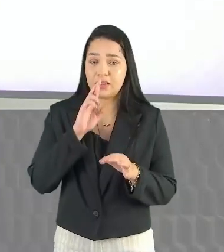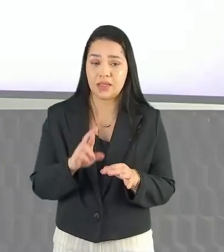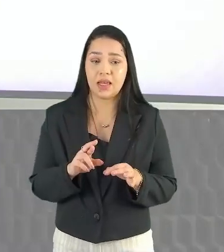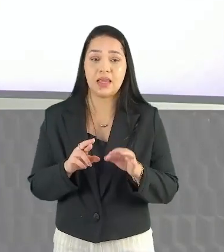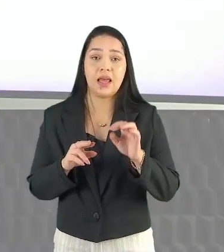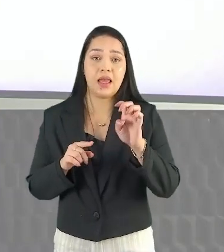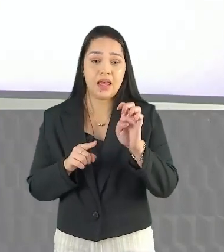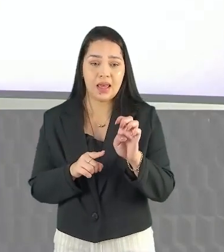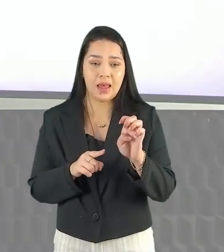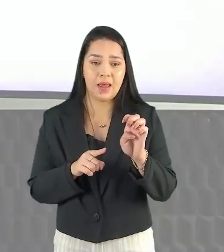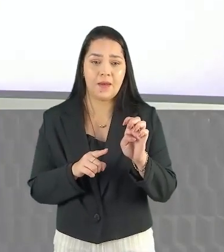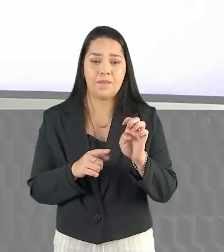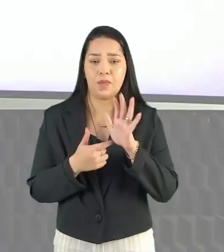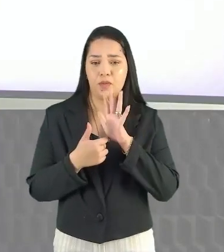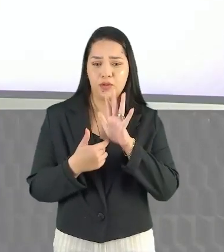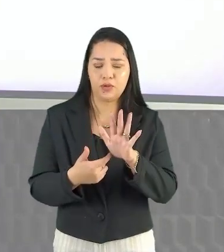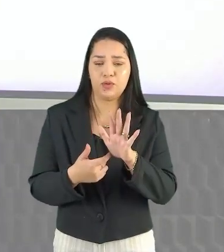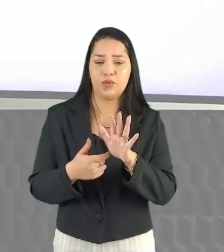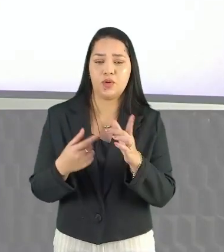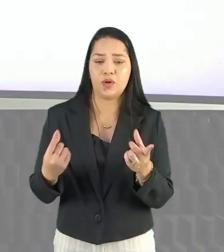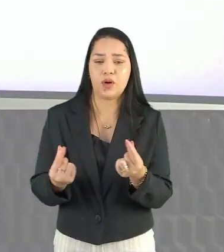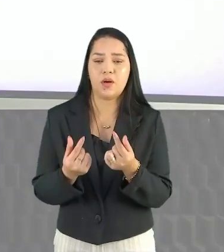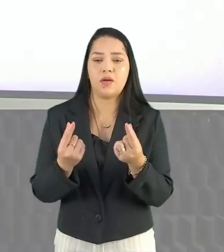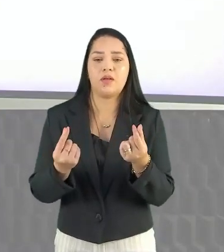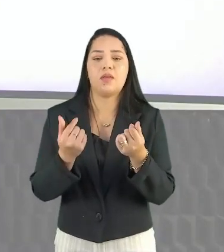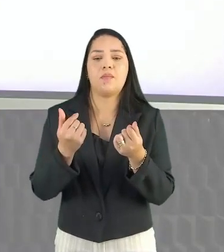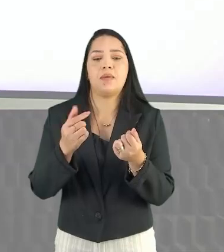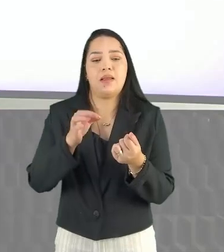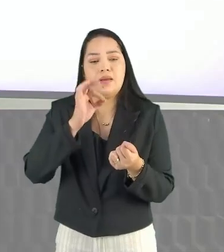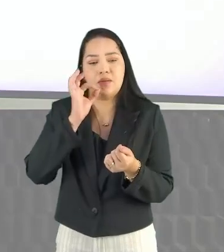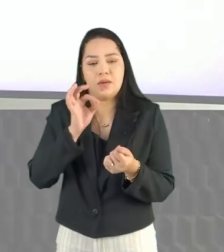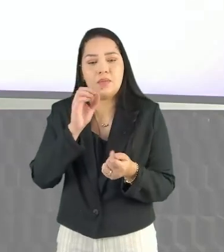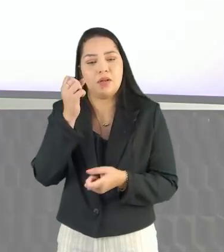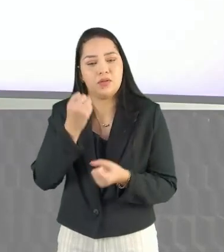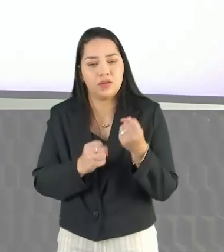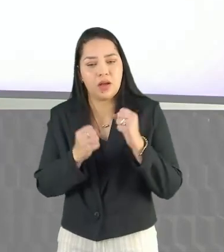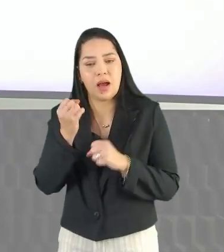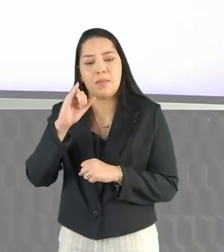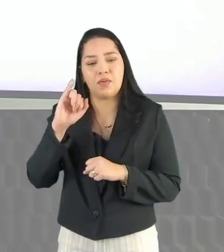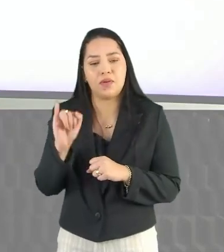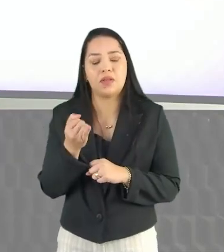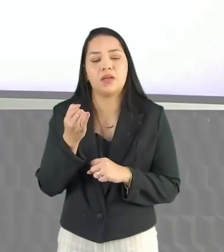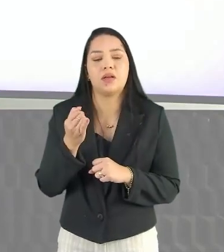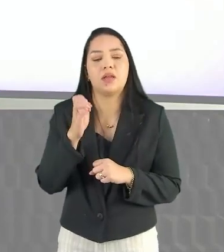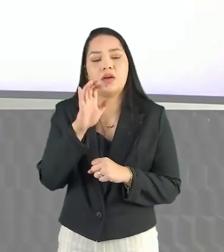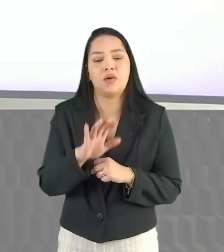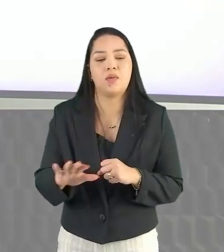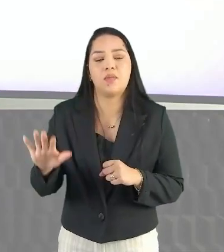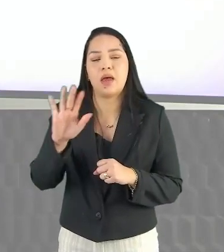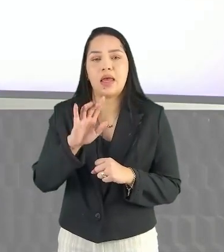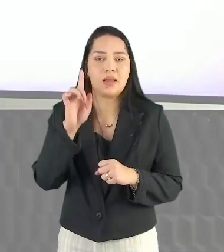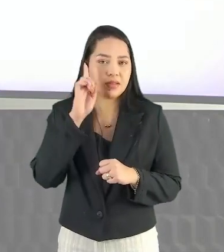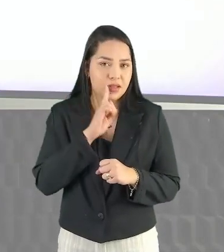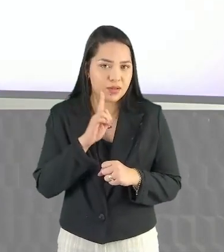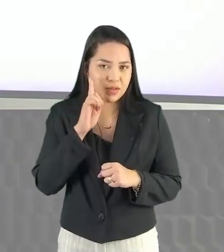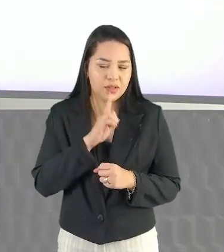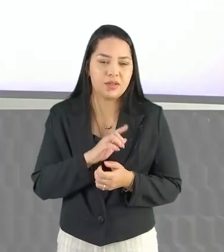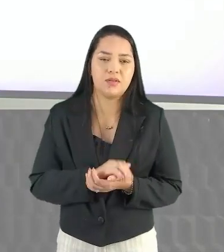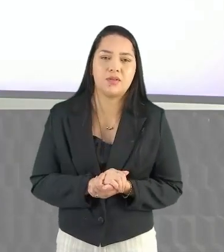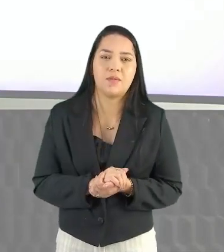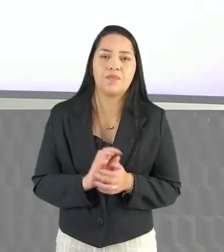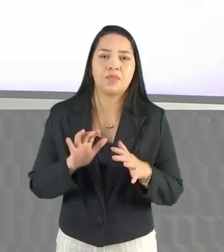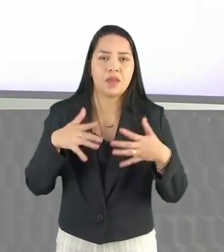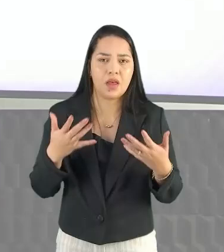letra A. Direcionou parte do capital gerado pela cafeicultura para a industrialização, aproveitando a recessão europeia e norte-americana. Então, isso